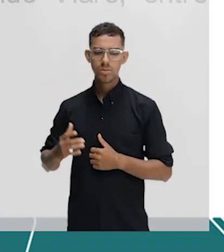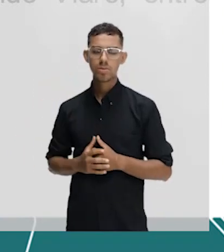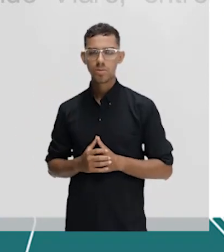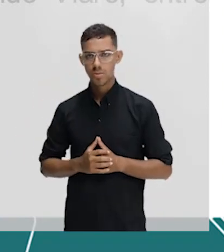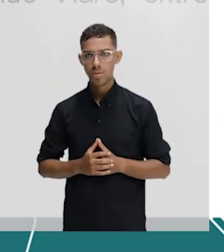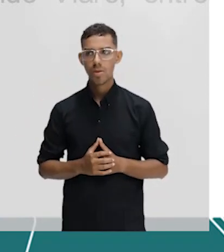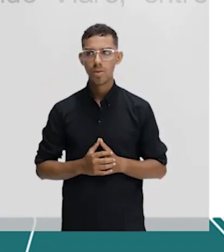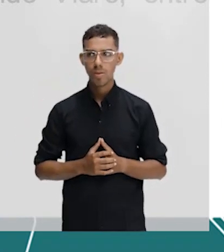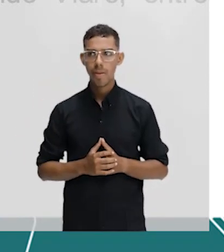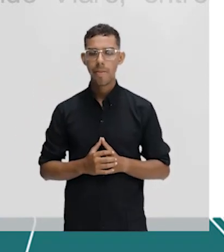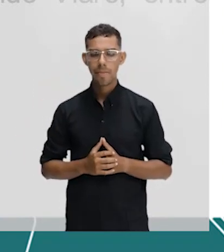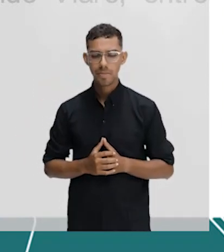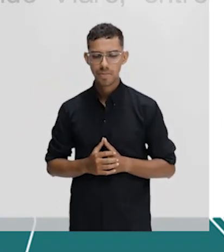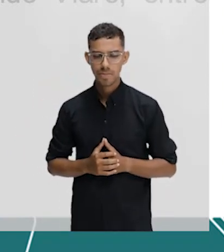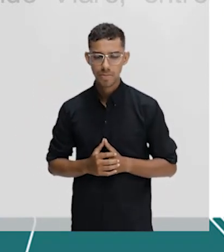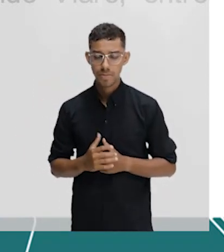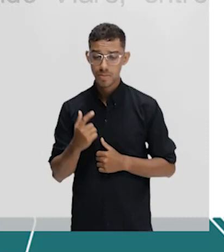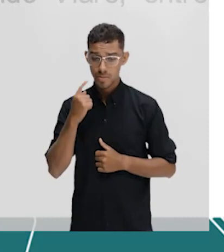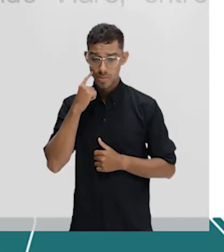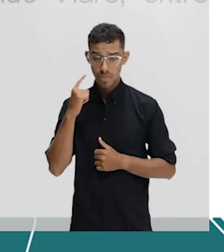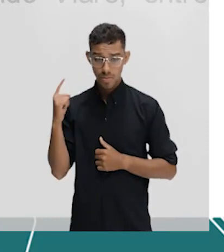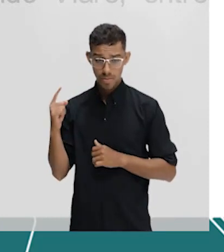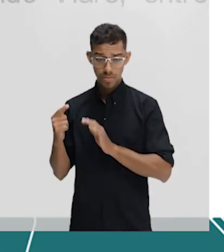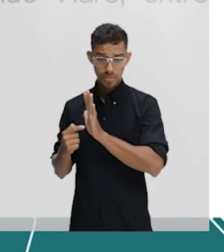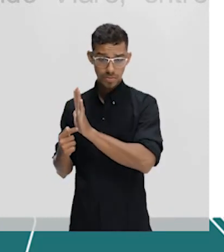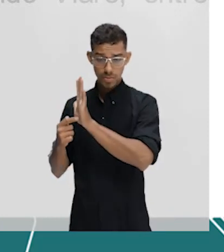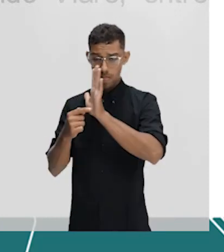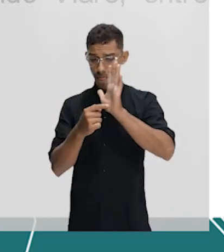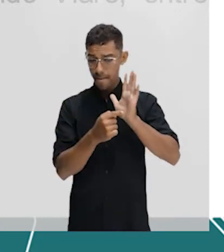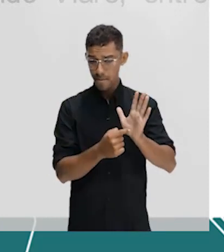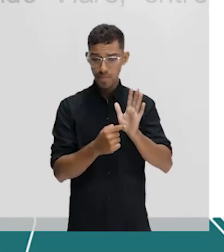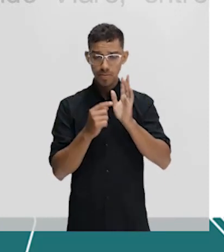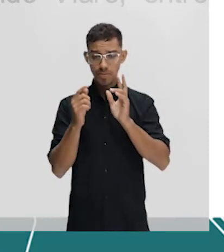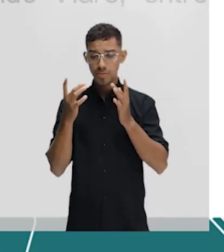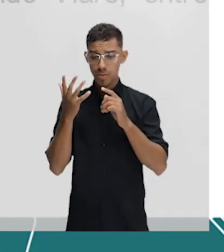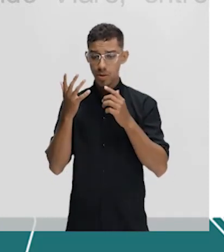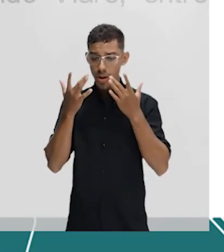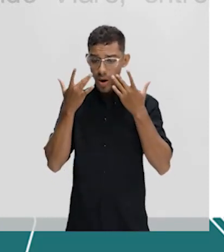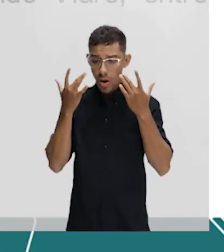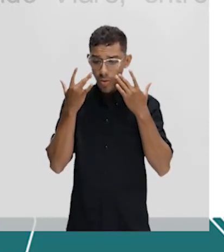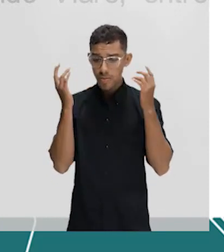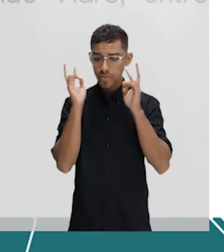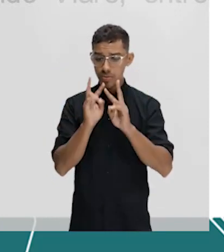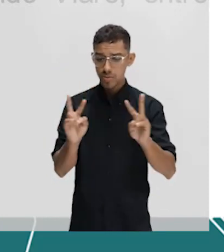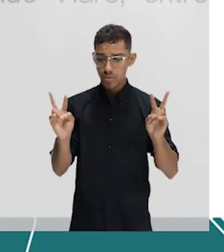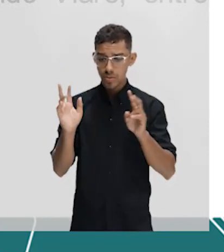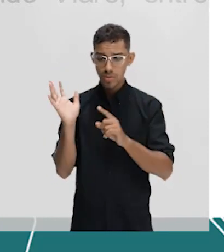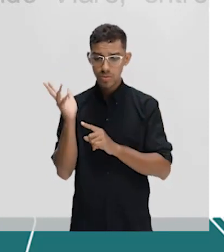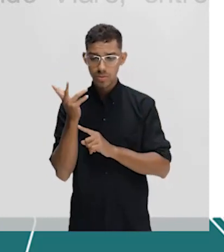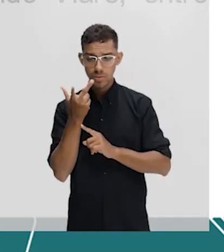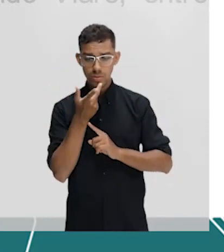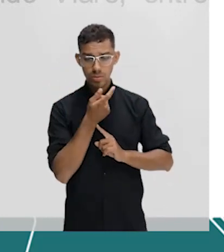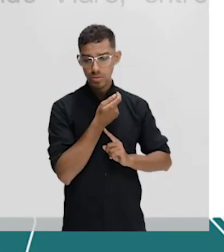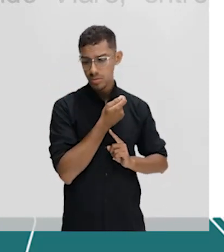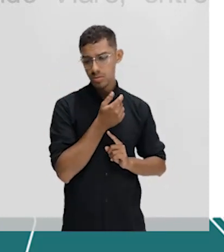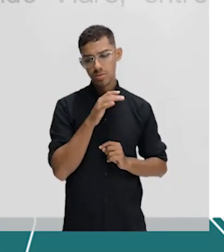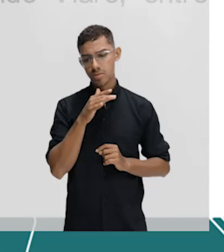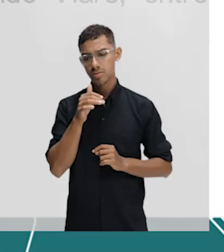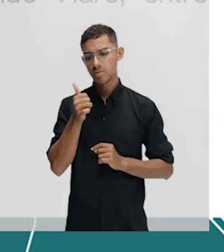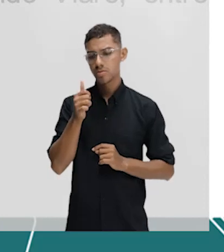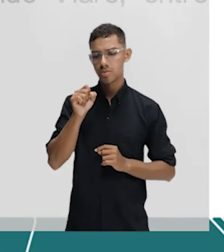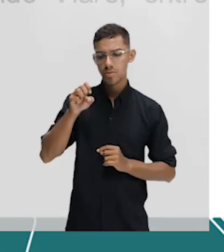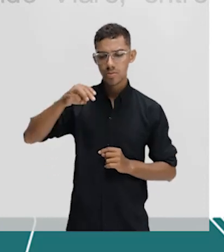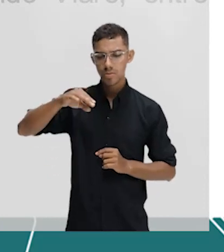projeto dele. Atividades voltadas para artes visuais, arquitetura, design, em mais ou menos 18 mil metros quadrados. O